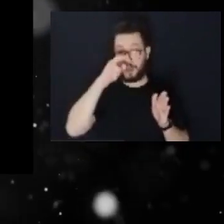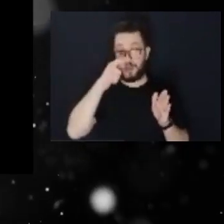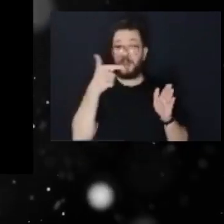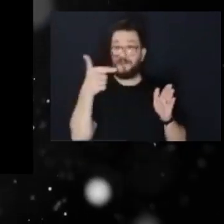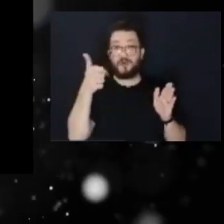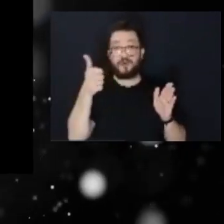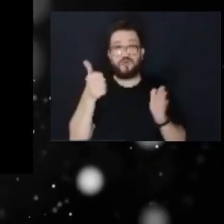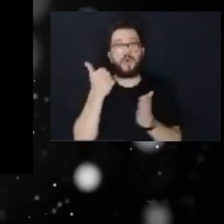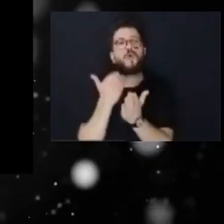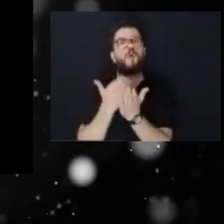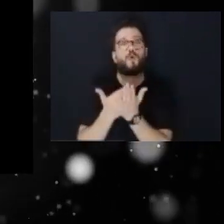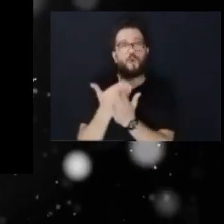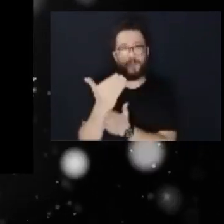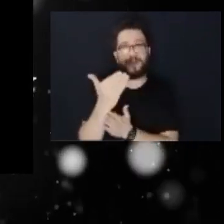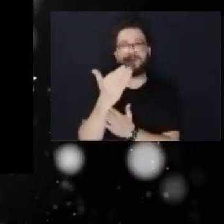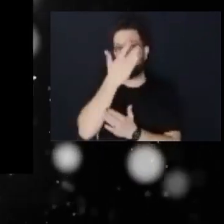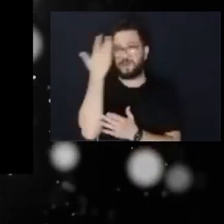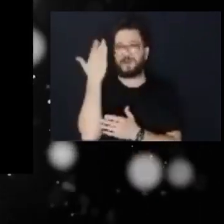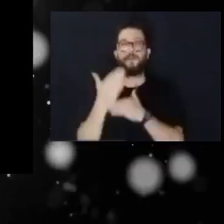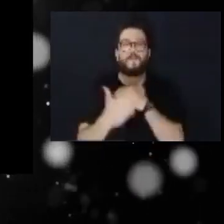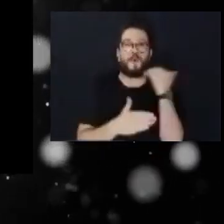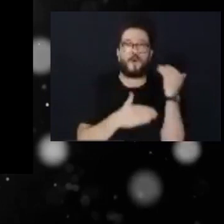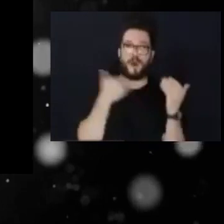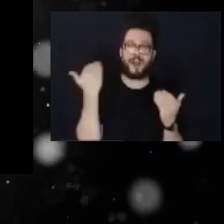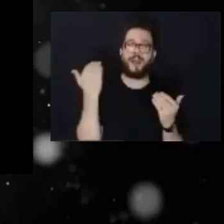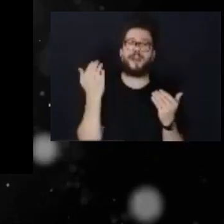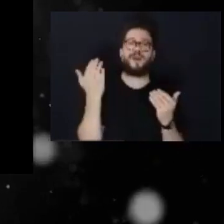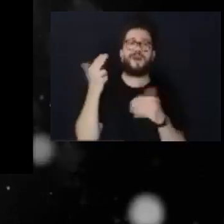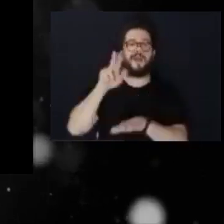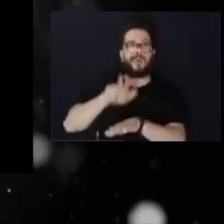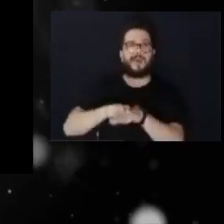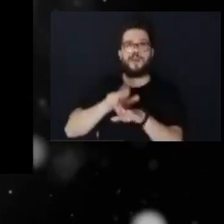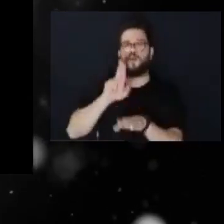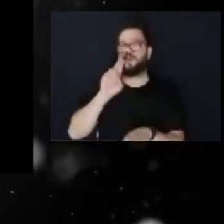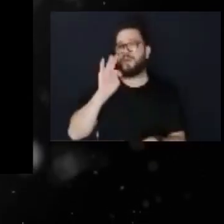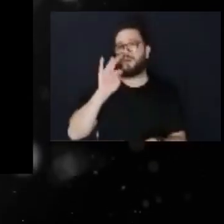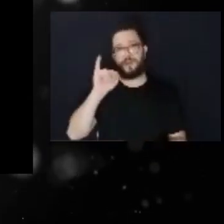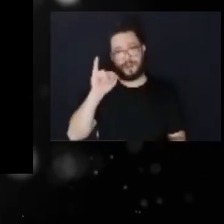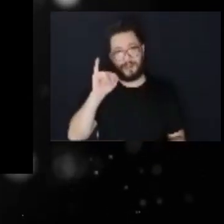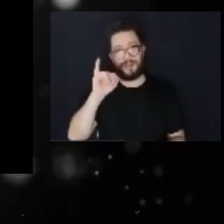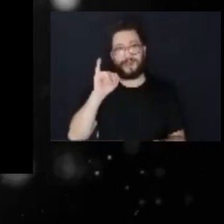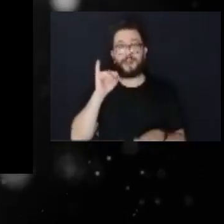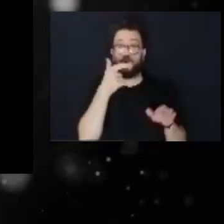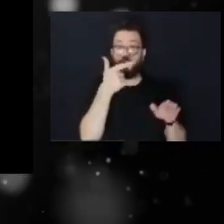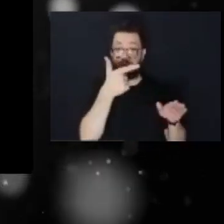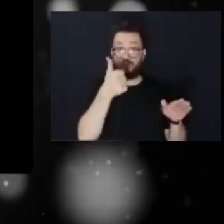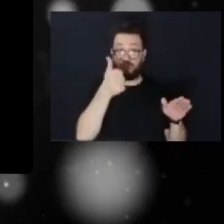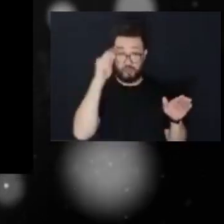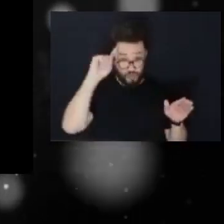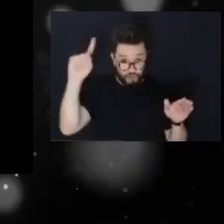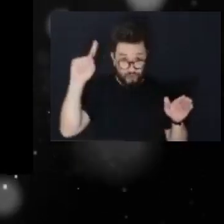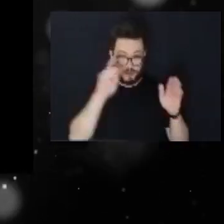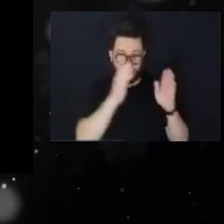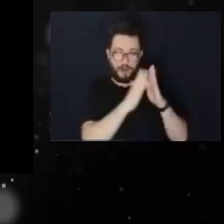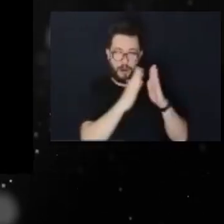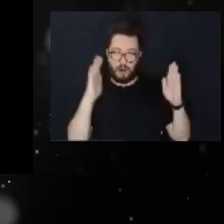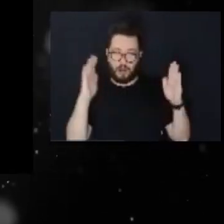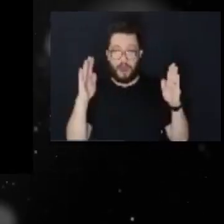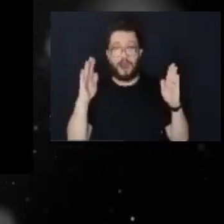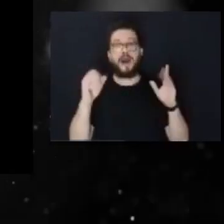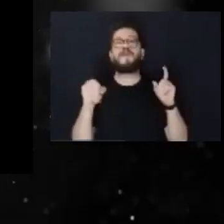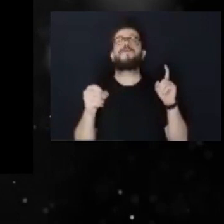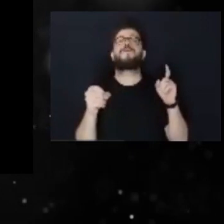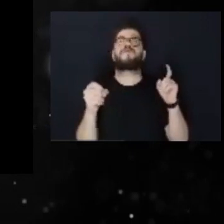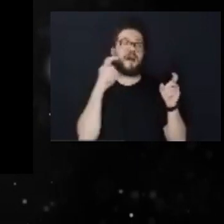de 24 de setembro do retorno das aulas do ensino fundamental. Então, o retorno das aulas do ensino